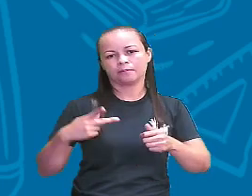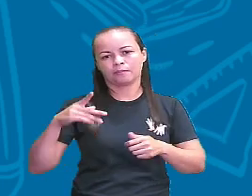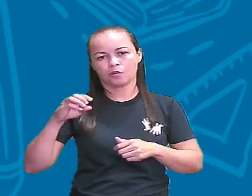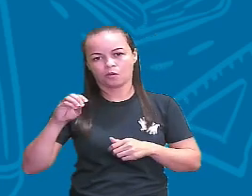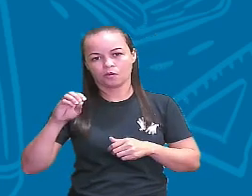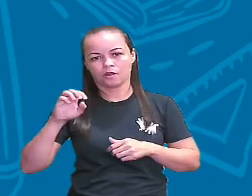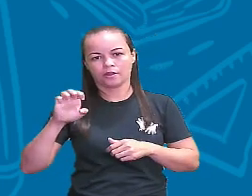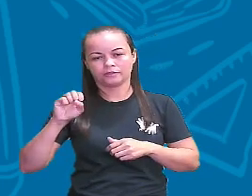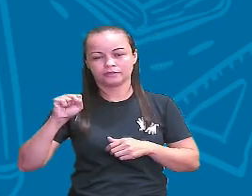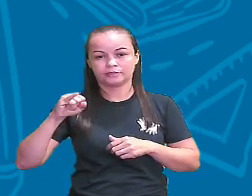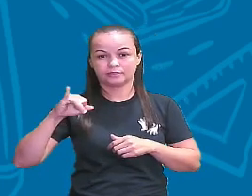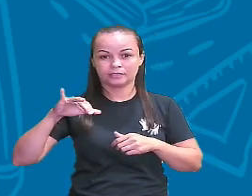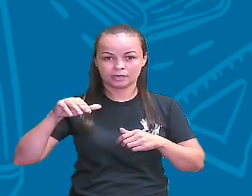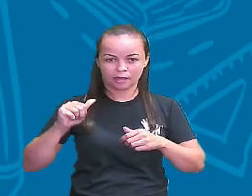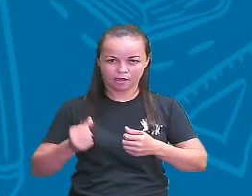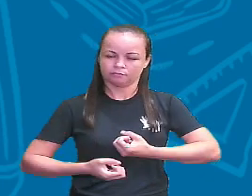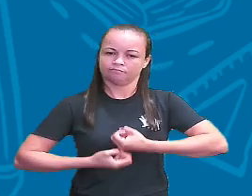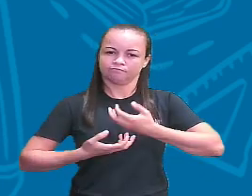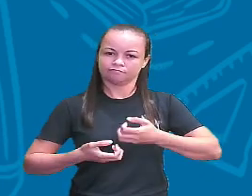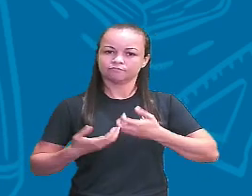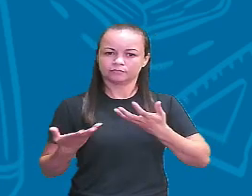vocês tenham gostado.